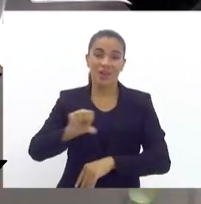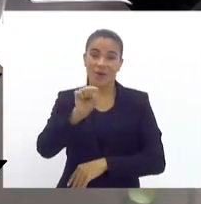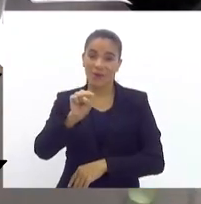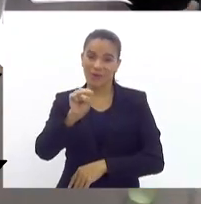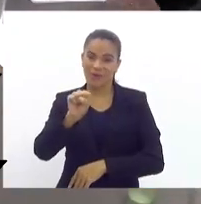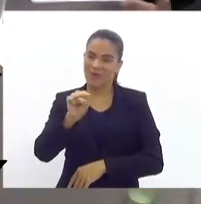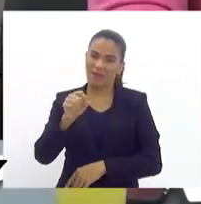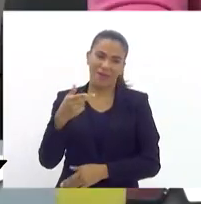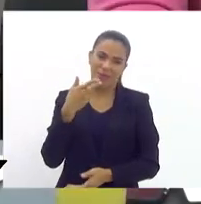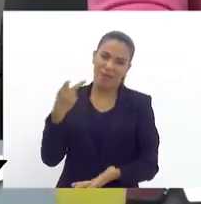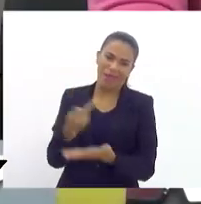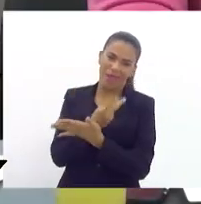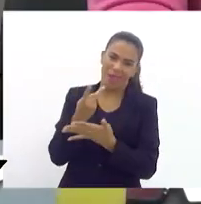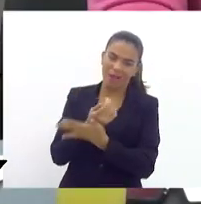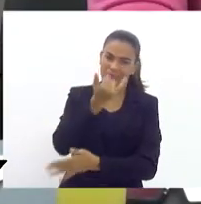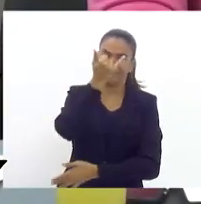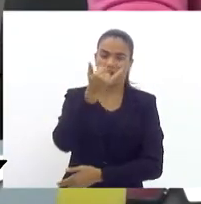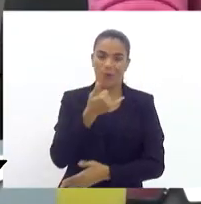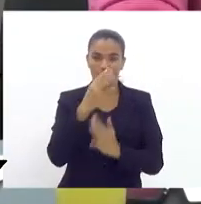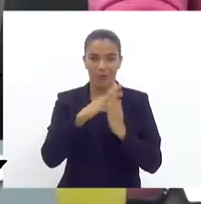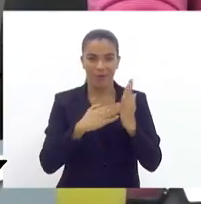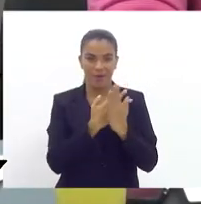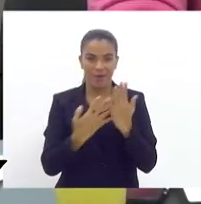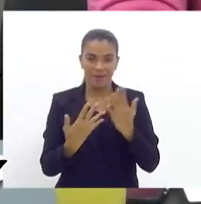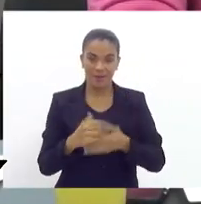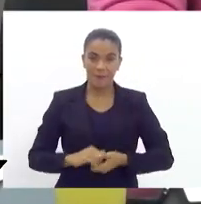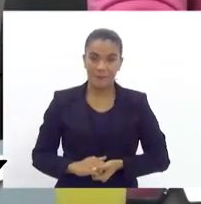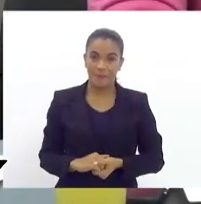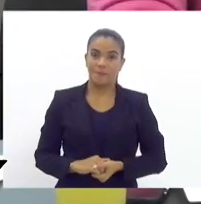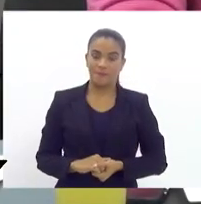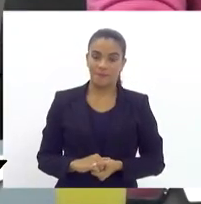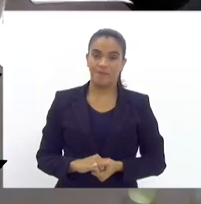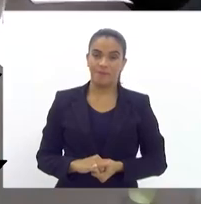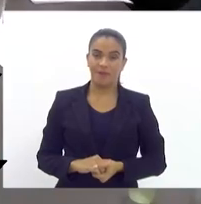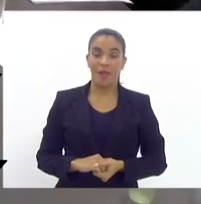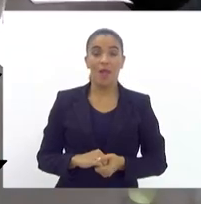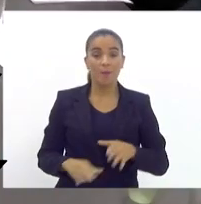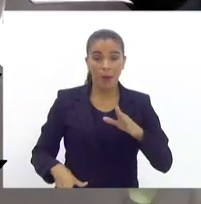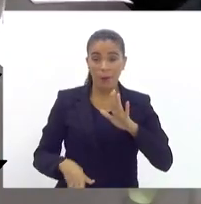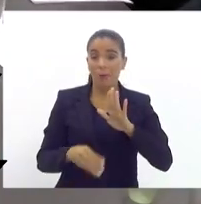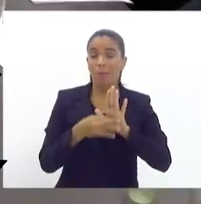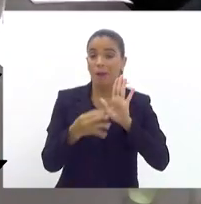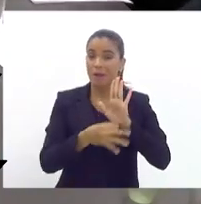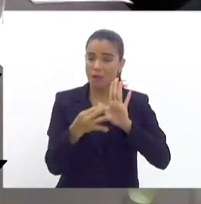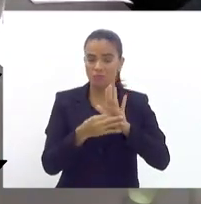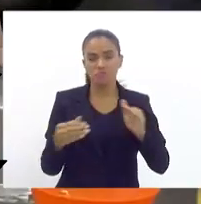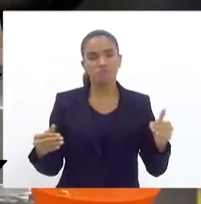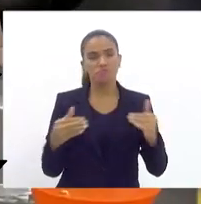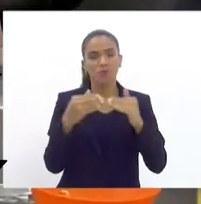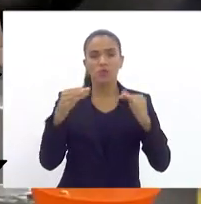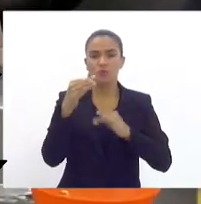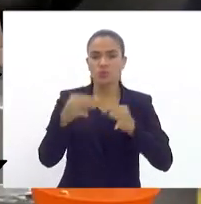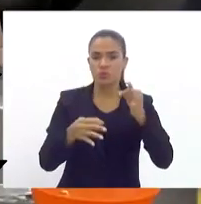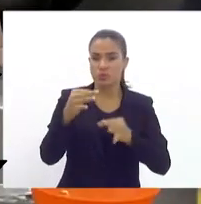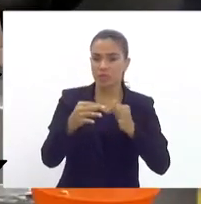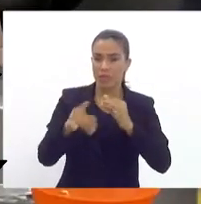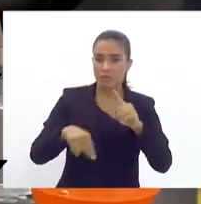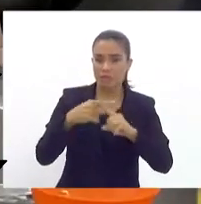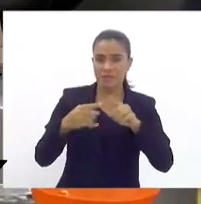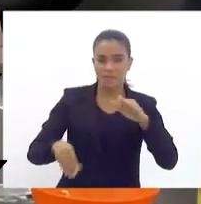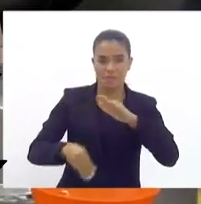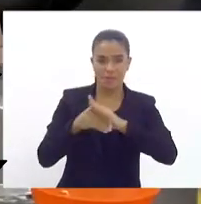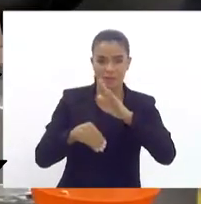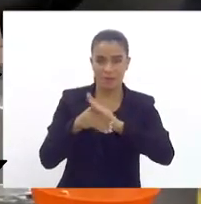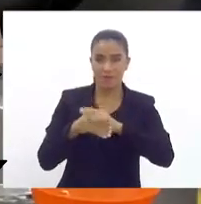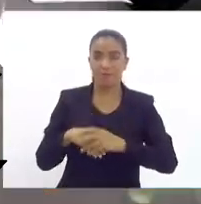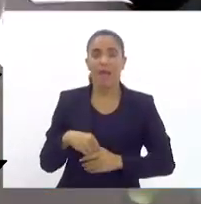ia errar o calendário direito nenhum. É isso. Então, para aparecer, deputada Verônica. Juridicidade com emendas, presidente. A